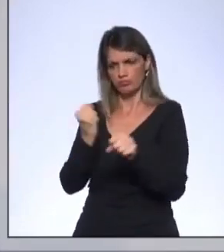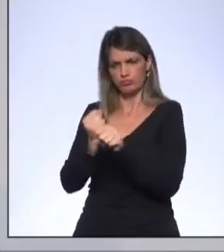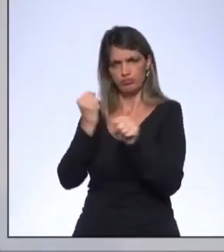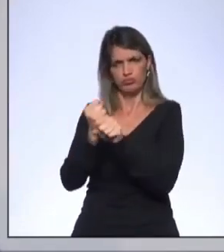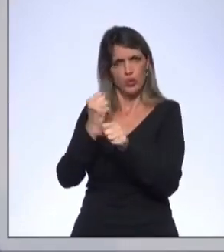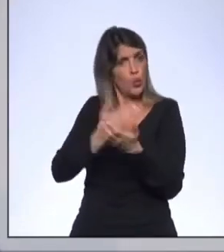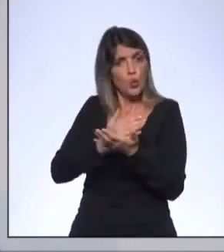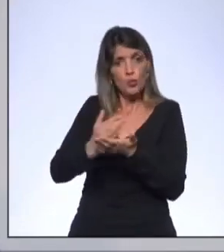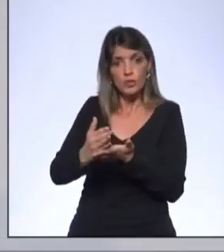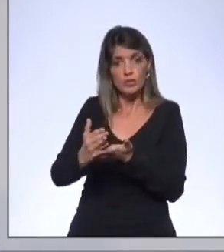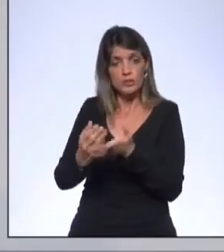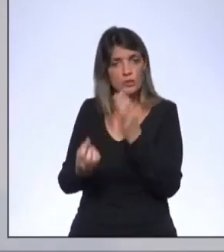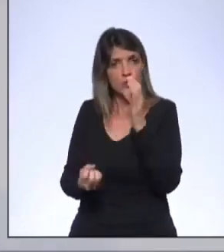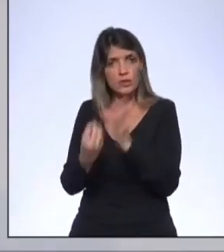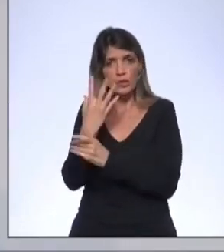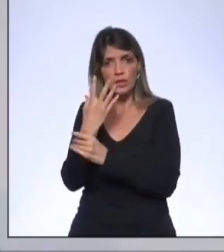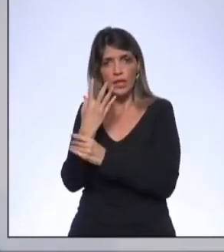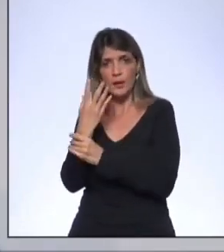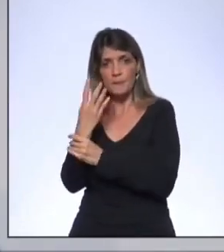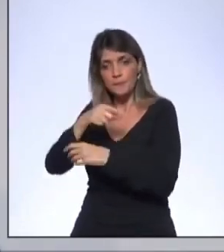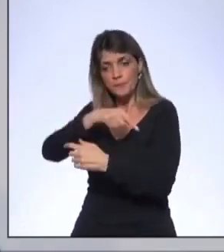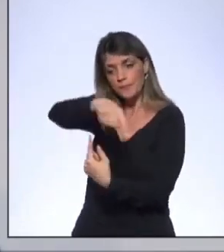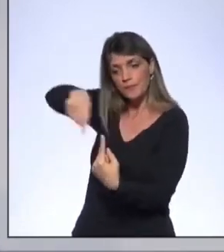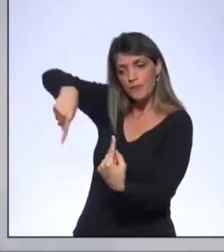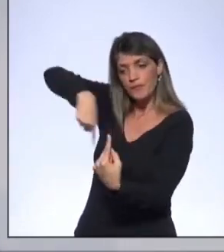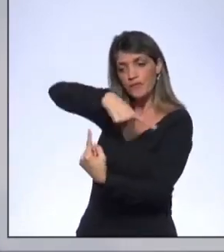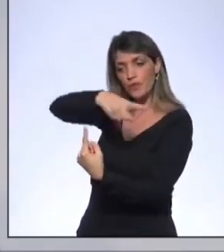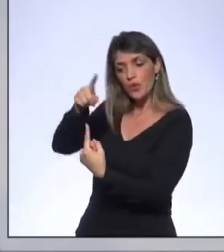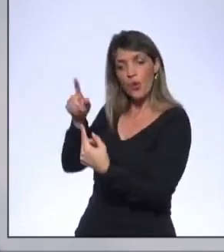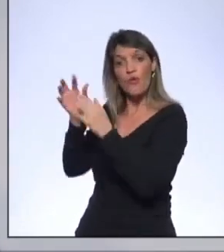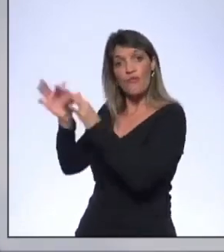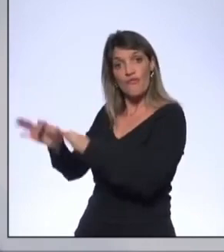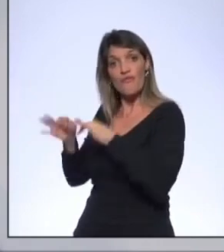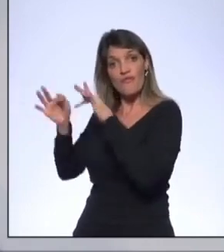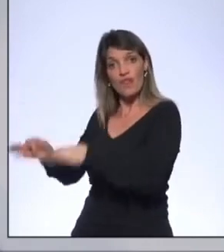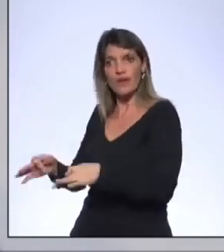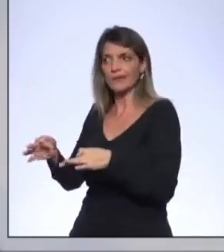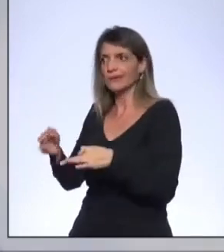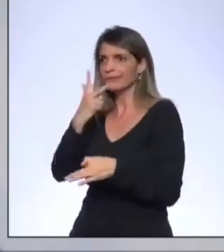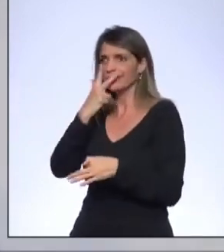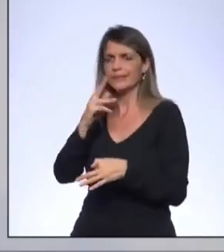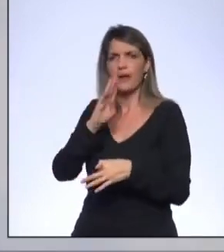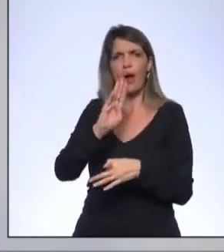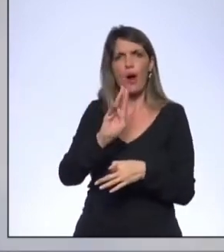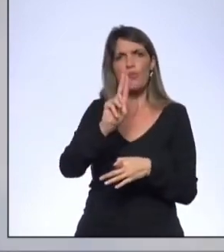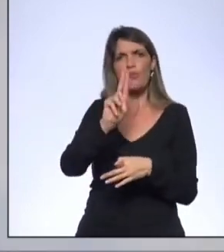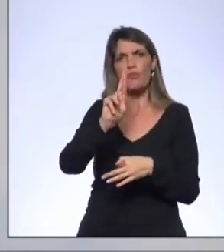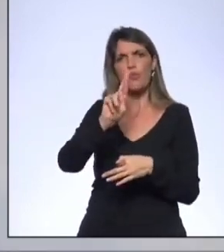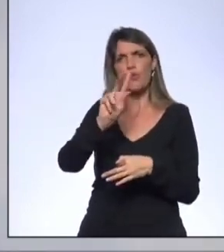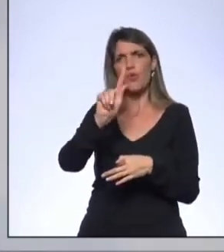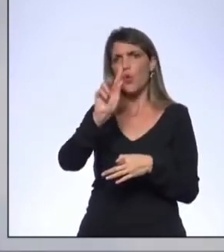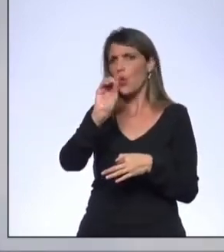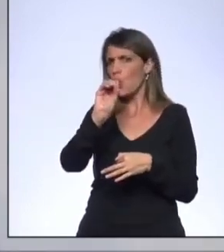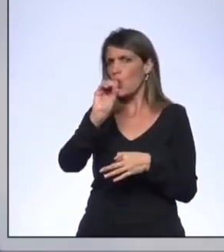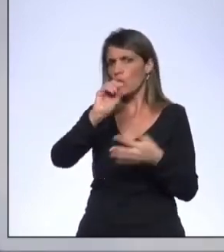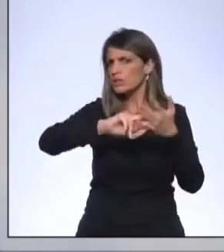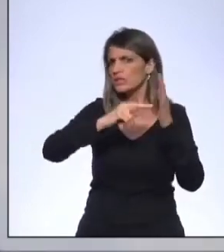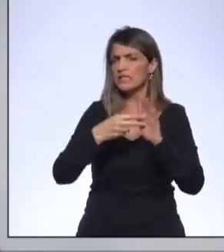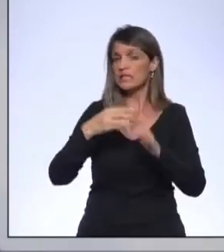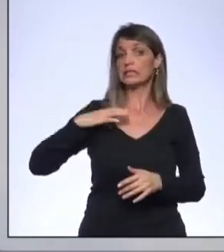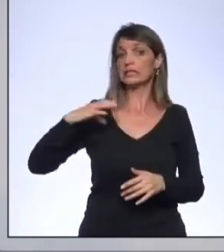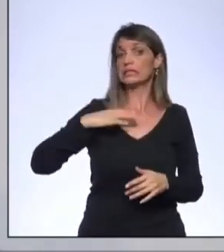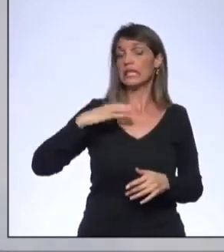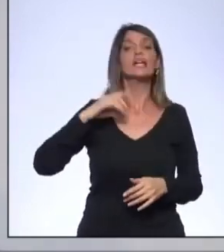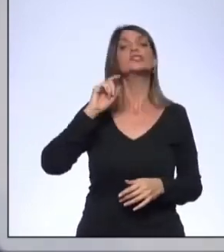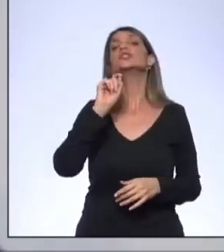começaram a surgir em torno dos feudos, eles chamavam de burgo, que é uma espécie de cidade, né? E aí quem mora no burgo é quem? O